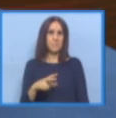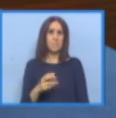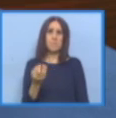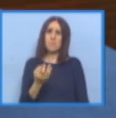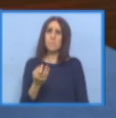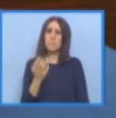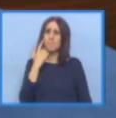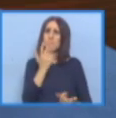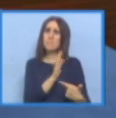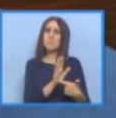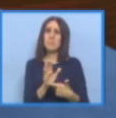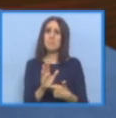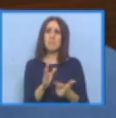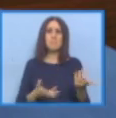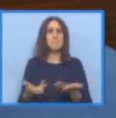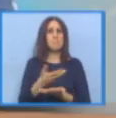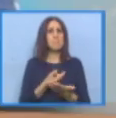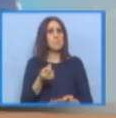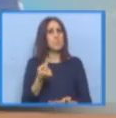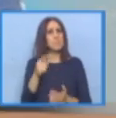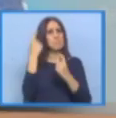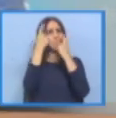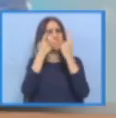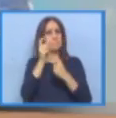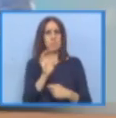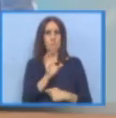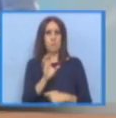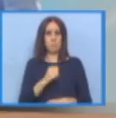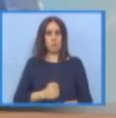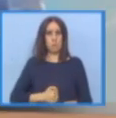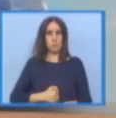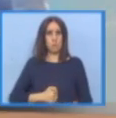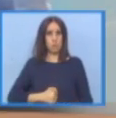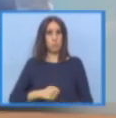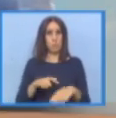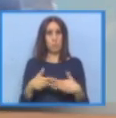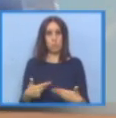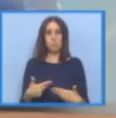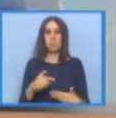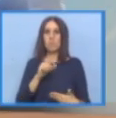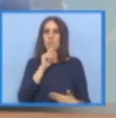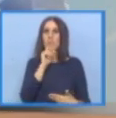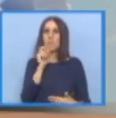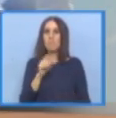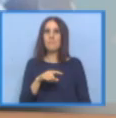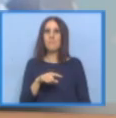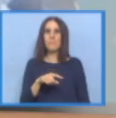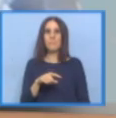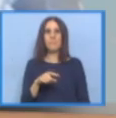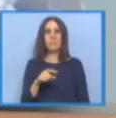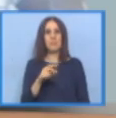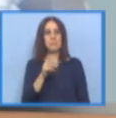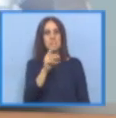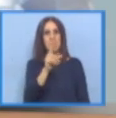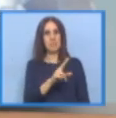também um sinal de um certo dinamismo e de uma forma de pensar o catolicismo hoje, que chega à Santa